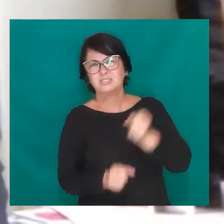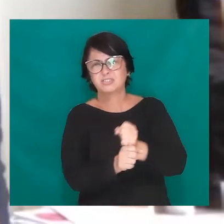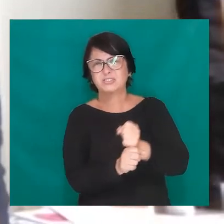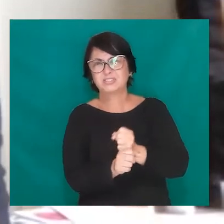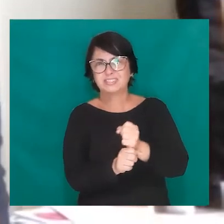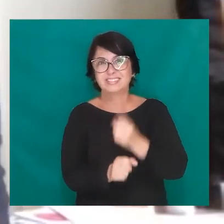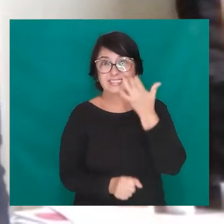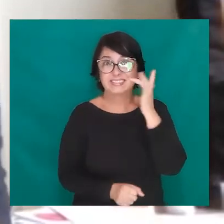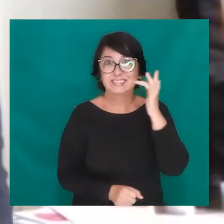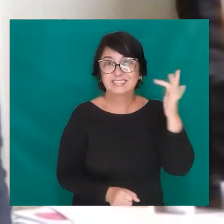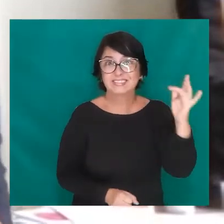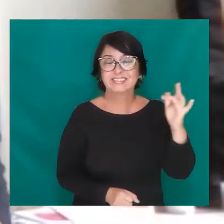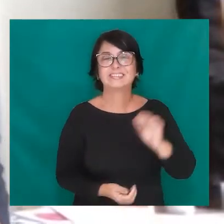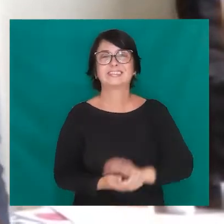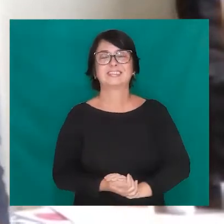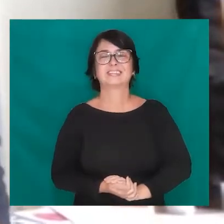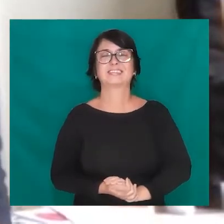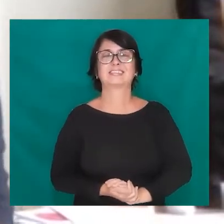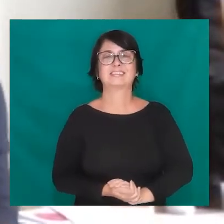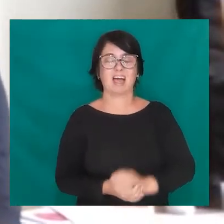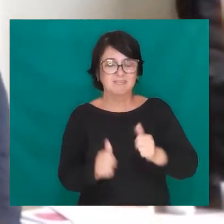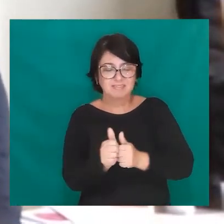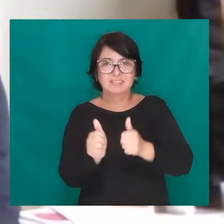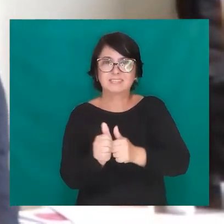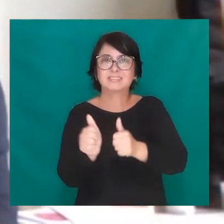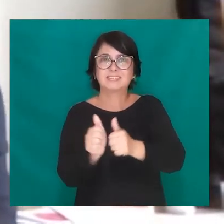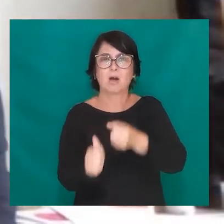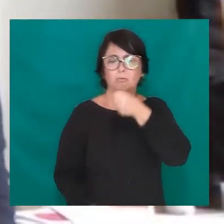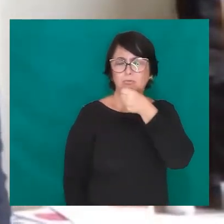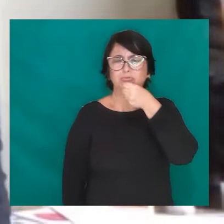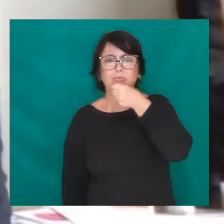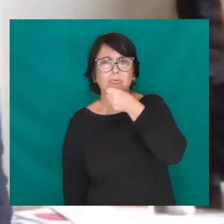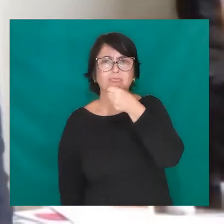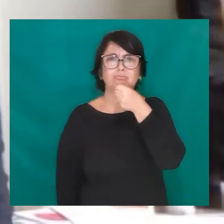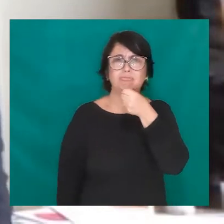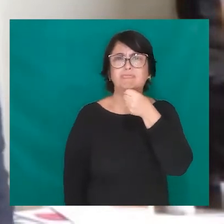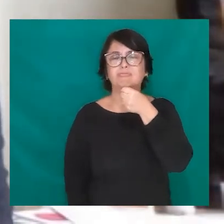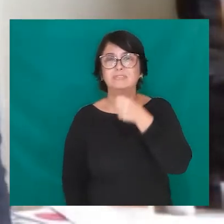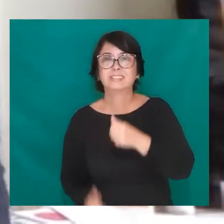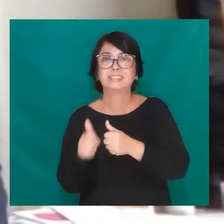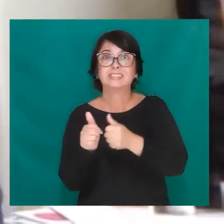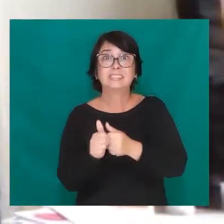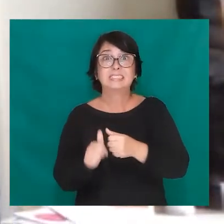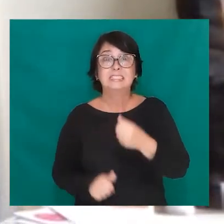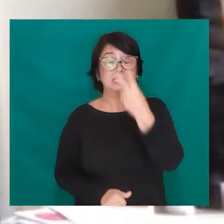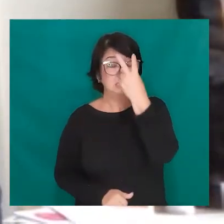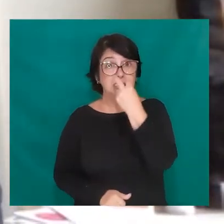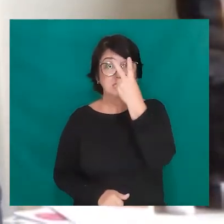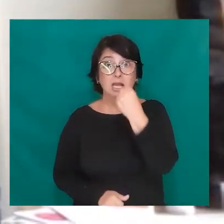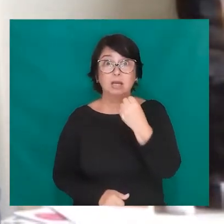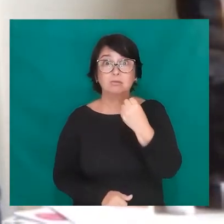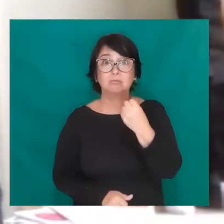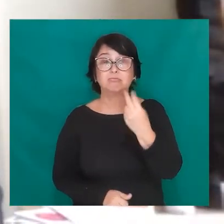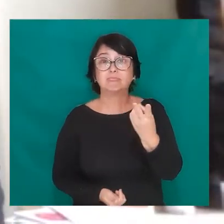nos anos de ouro da Rádio Nacional, ele acompanhava os calouros, o nome dele era Hamilton Valim, e ele era cego. Então ele criou